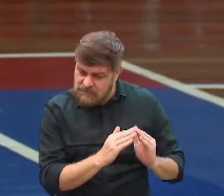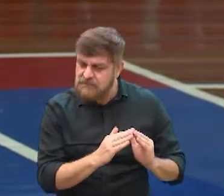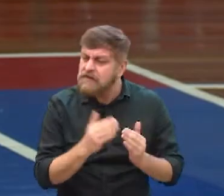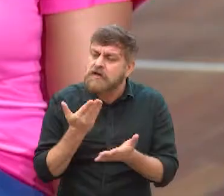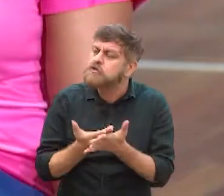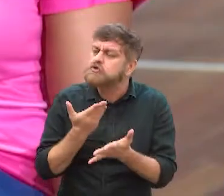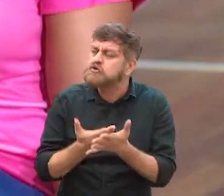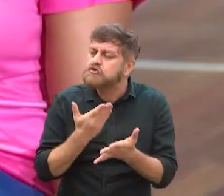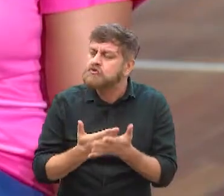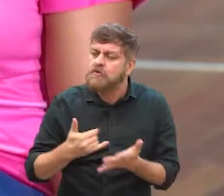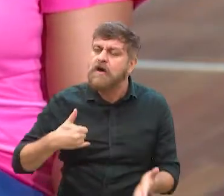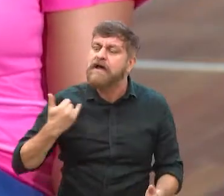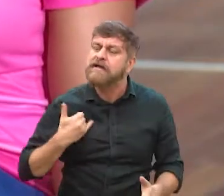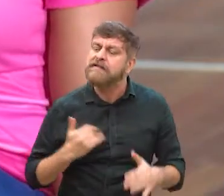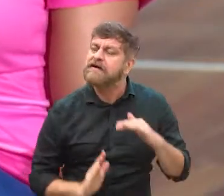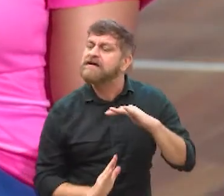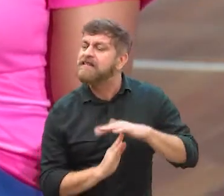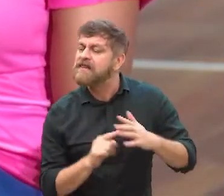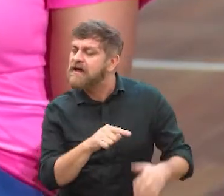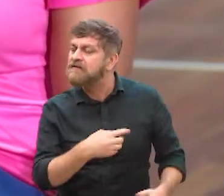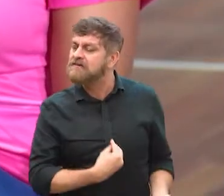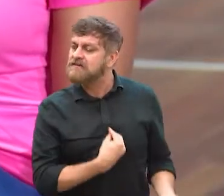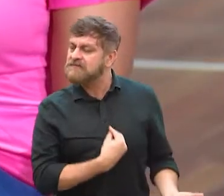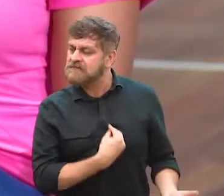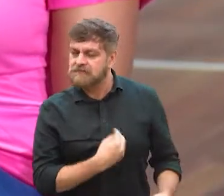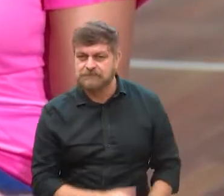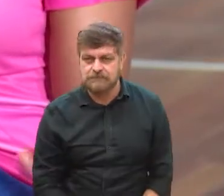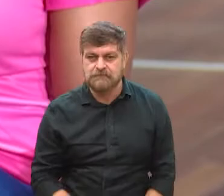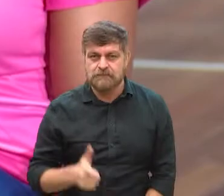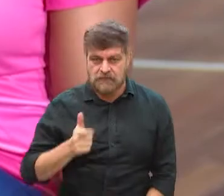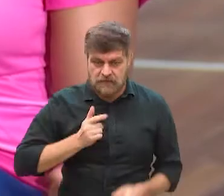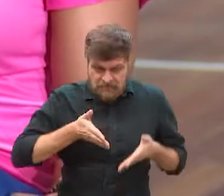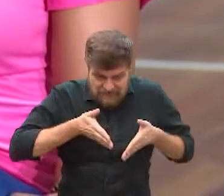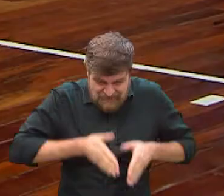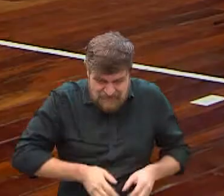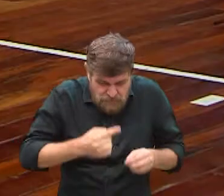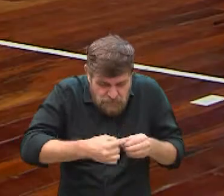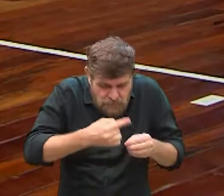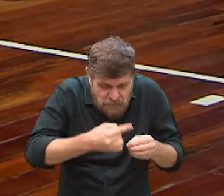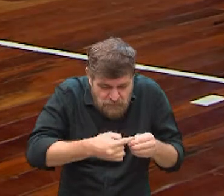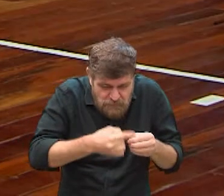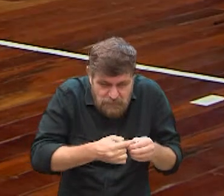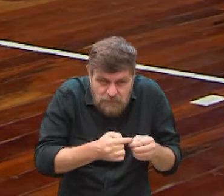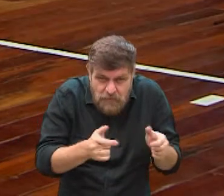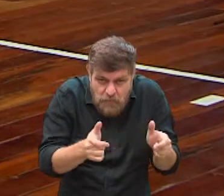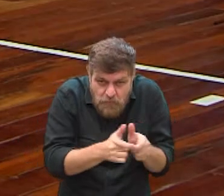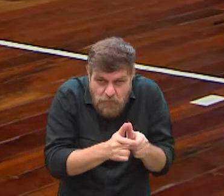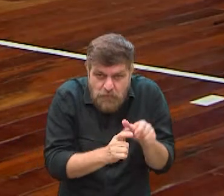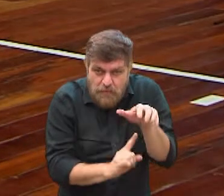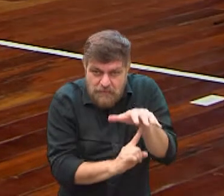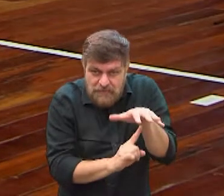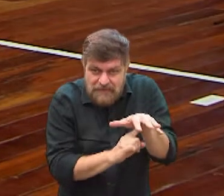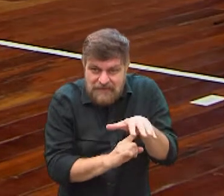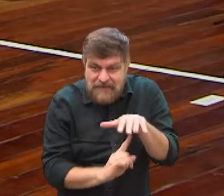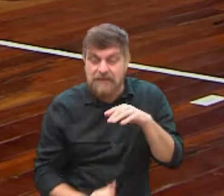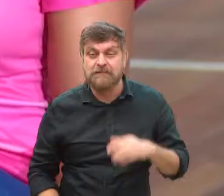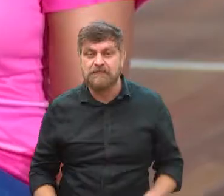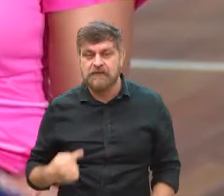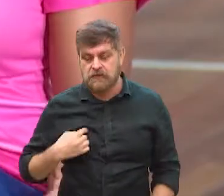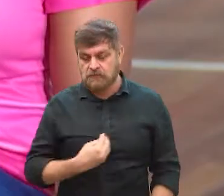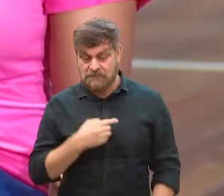estudou lá, até quantos anos? Então, eu nasci, né, em Goiôerê, fiquei lá até meus 13